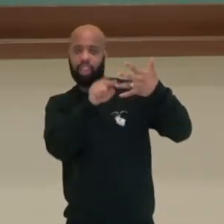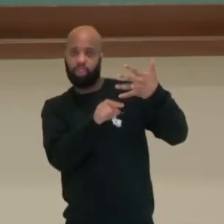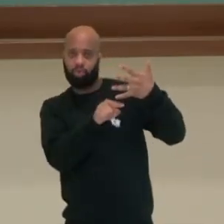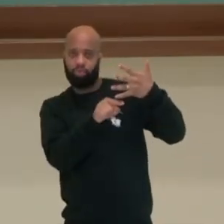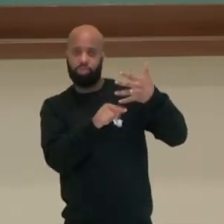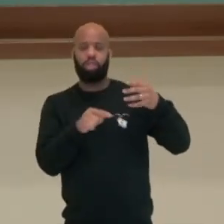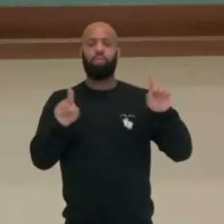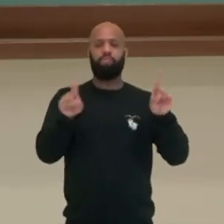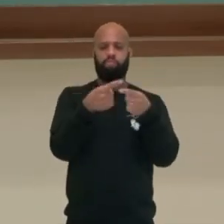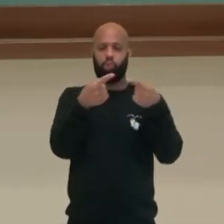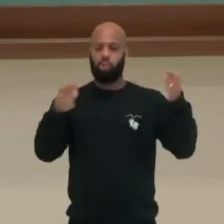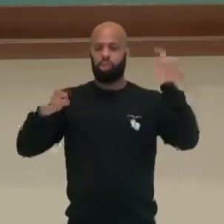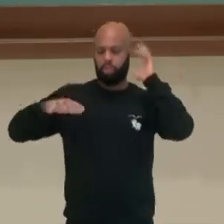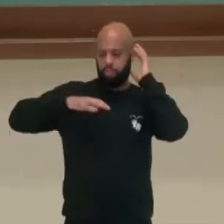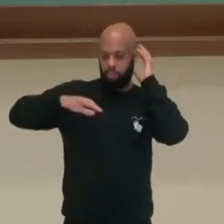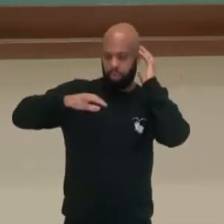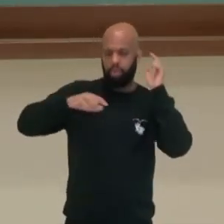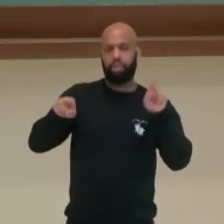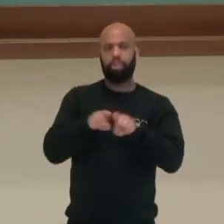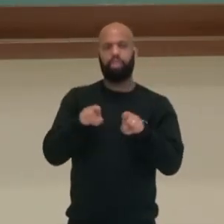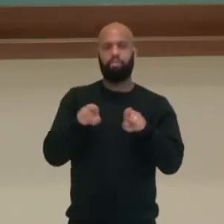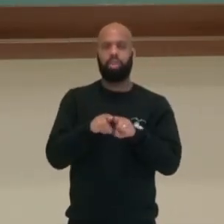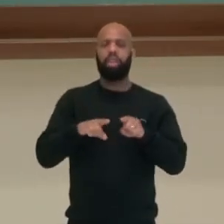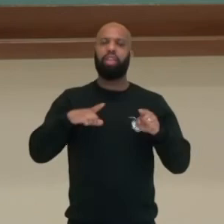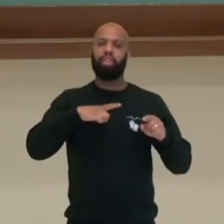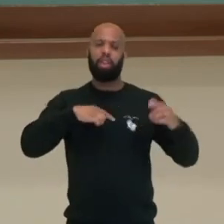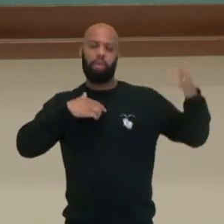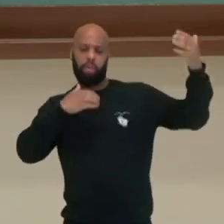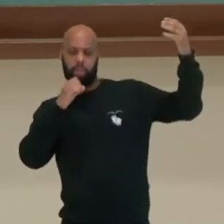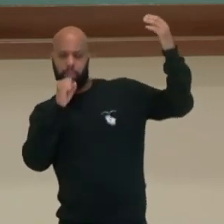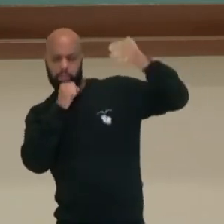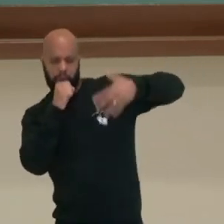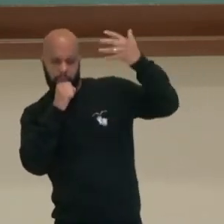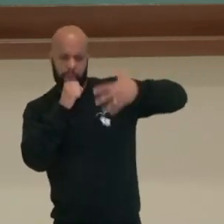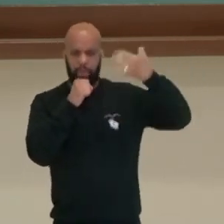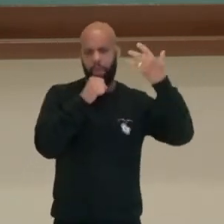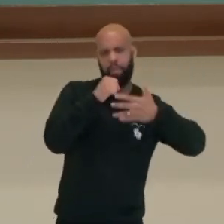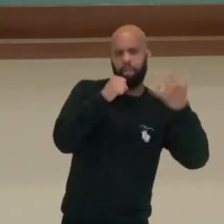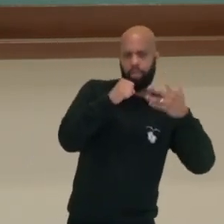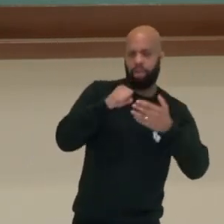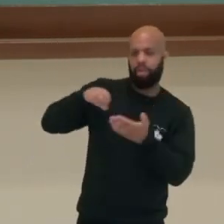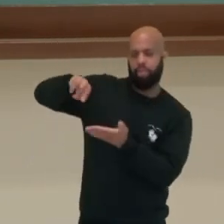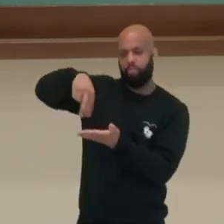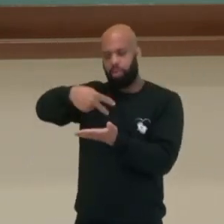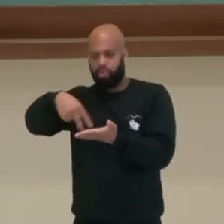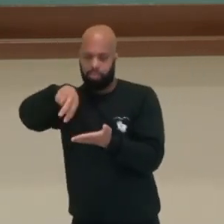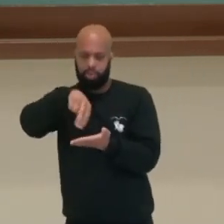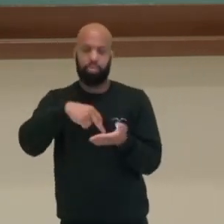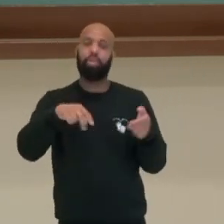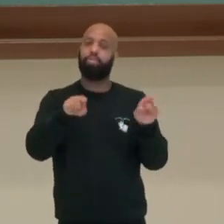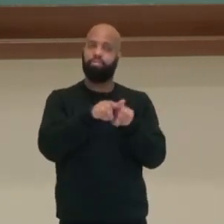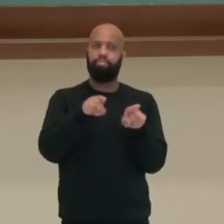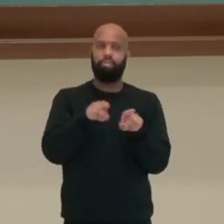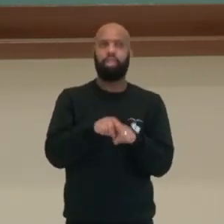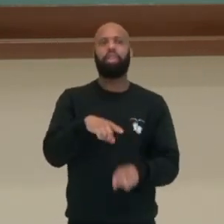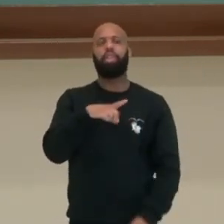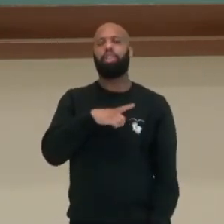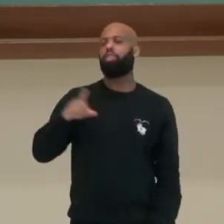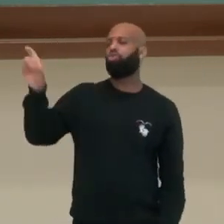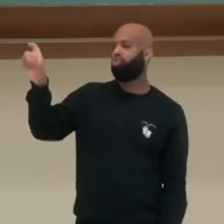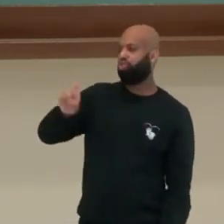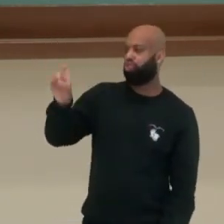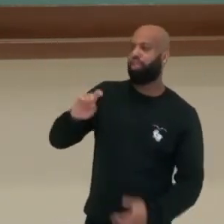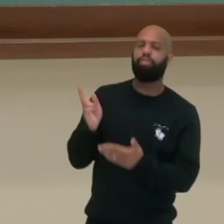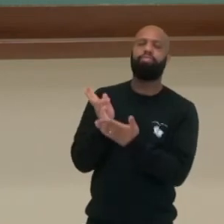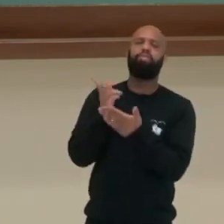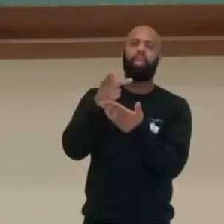música do DJ, é a letra do MC, a dança dos b-boys e das b-girls e